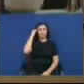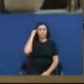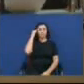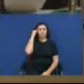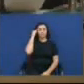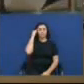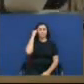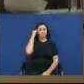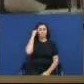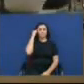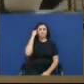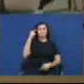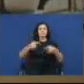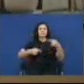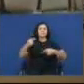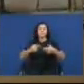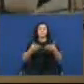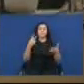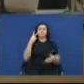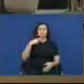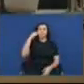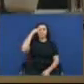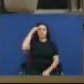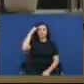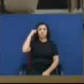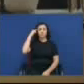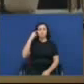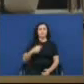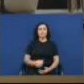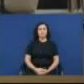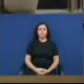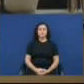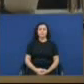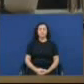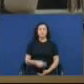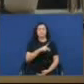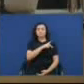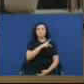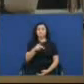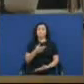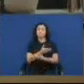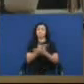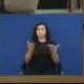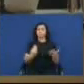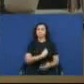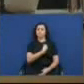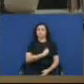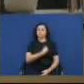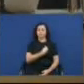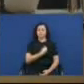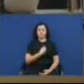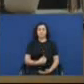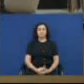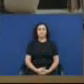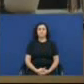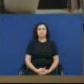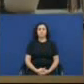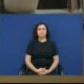discussão. Com a palavra o vereador Júlio, proponente. Senhor presidente, nobres pares, público aqui presente,